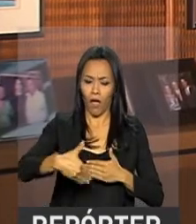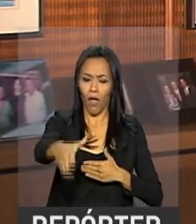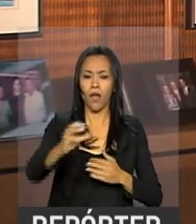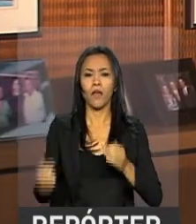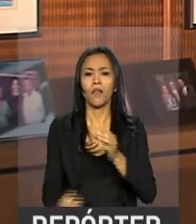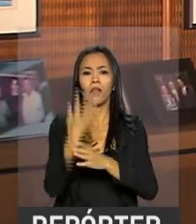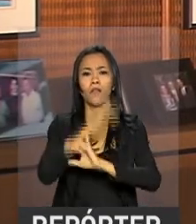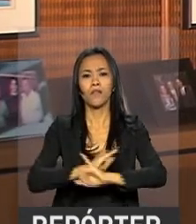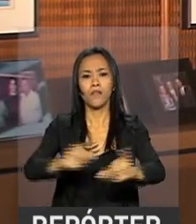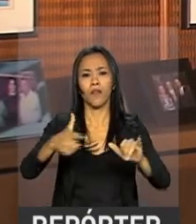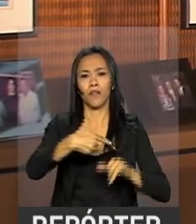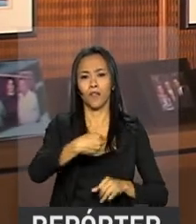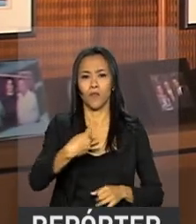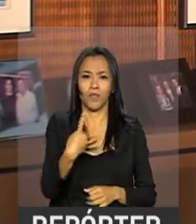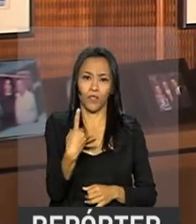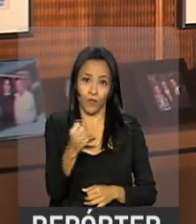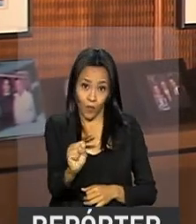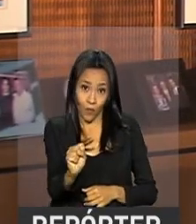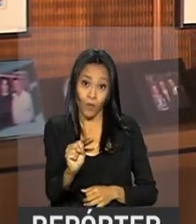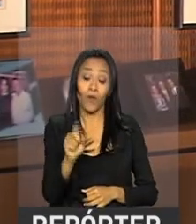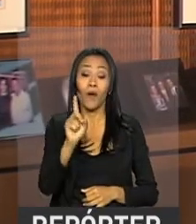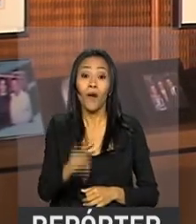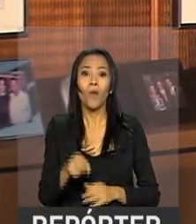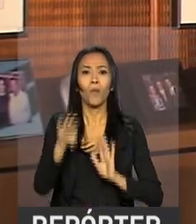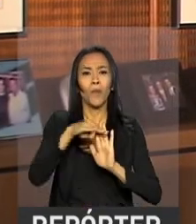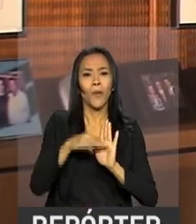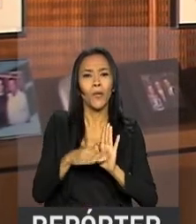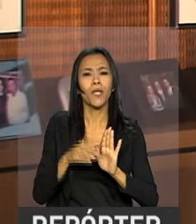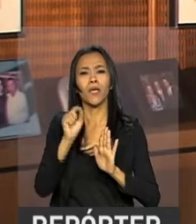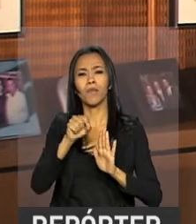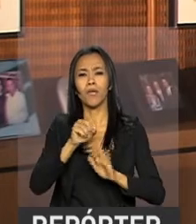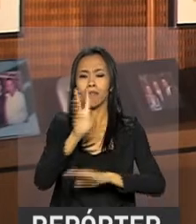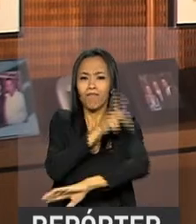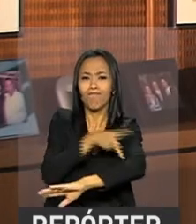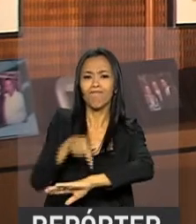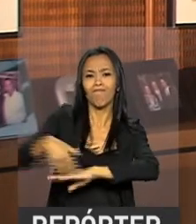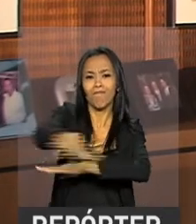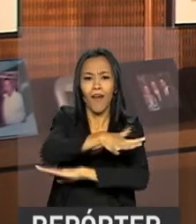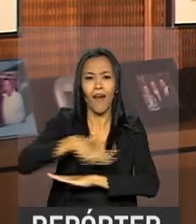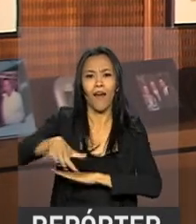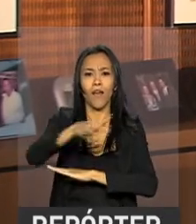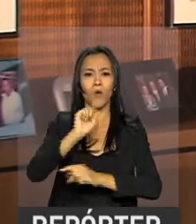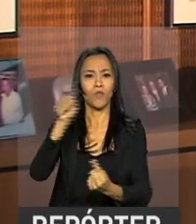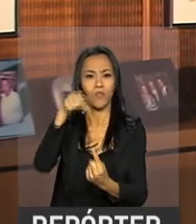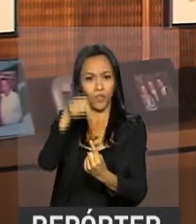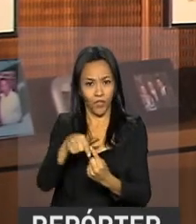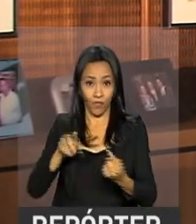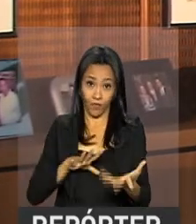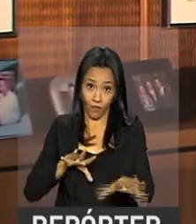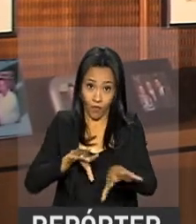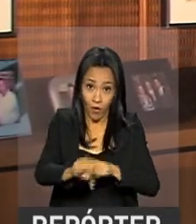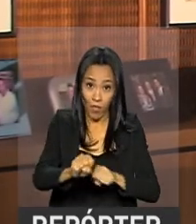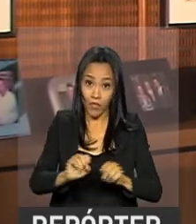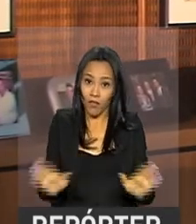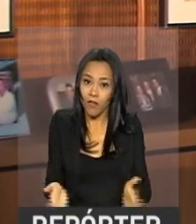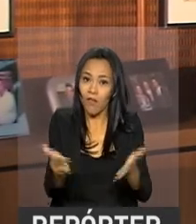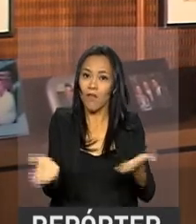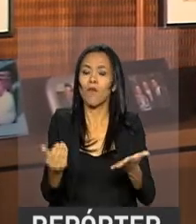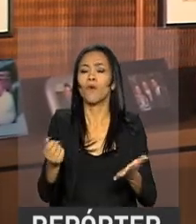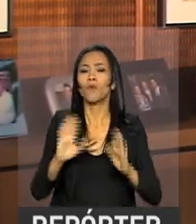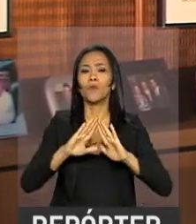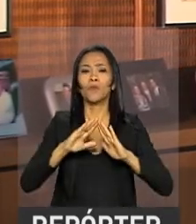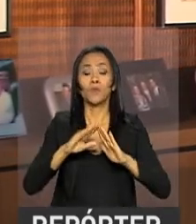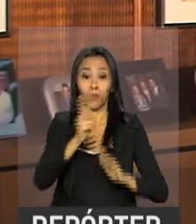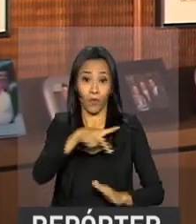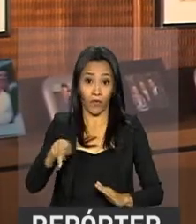2018 o programa nacional de residência pedagógica para aperfeiçoar a formação dos professores nas escolas